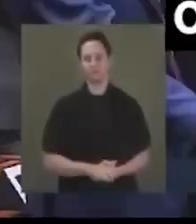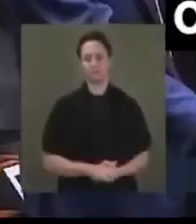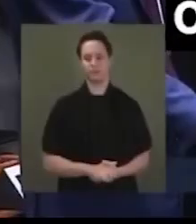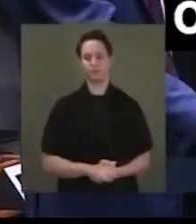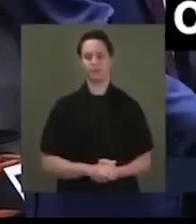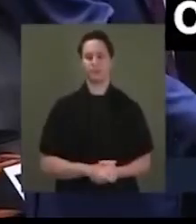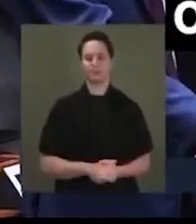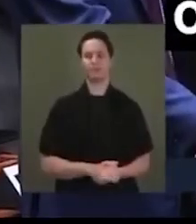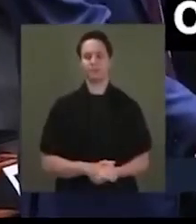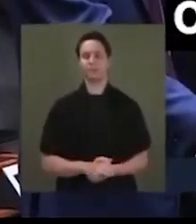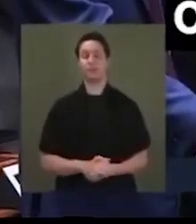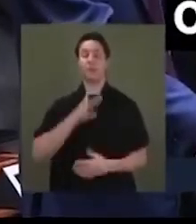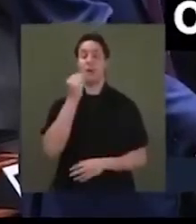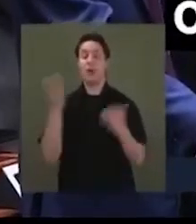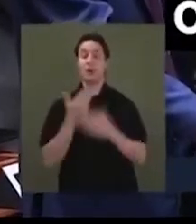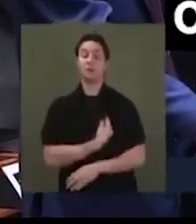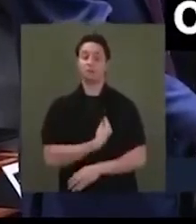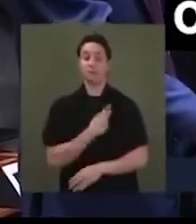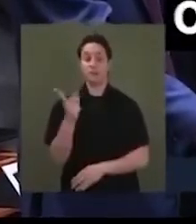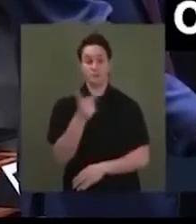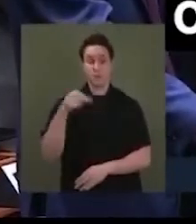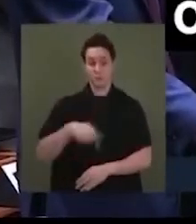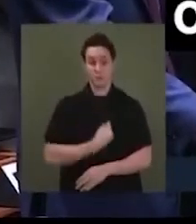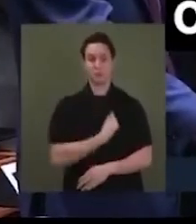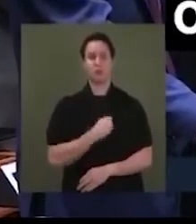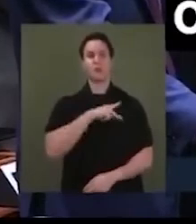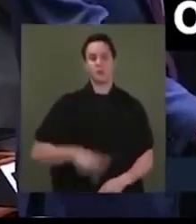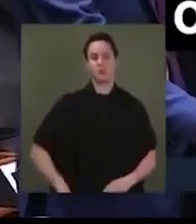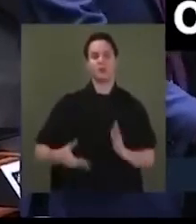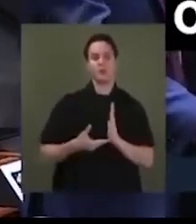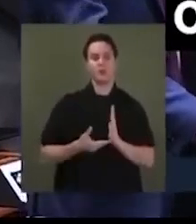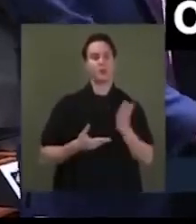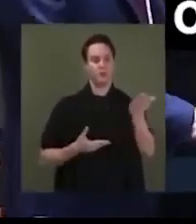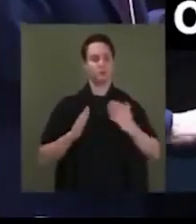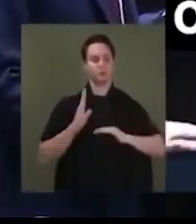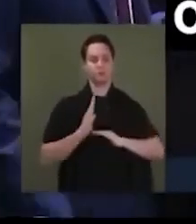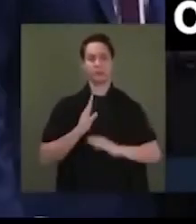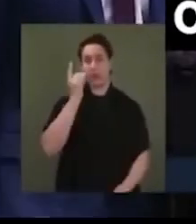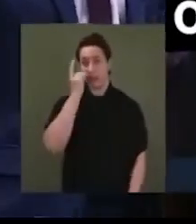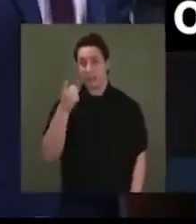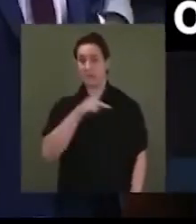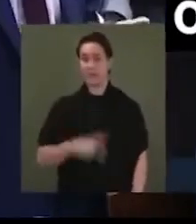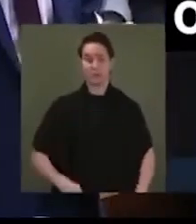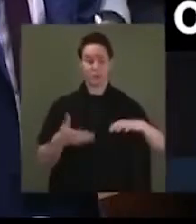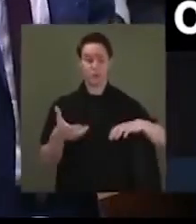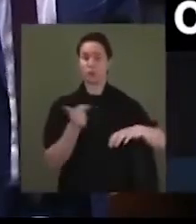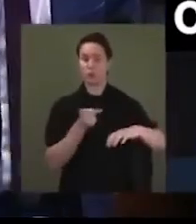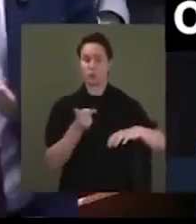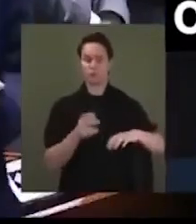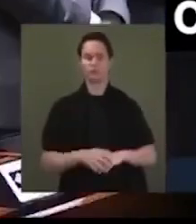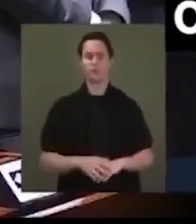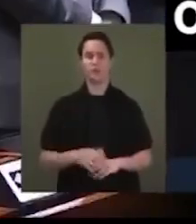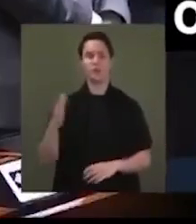mas ao mesmo tempo, aproveitar a presença dos dois aqui. Presidente da Câmara, presidente do Senado, o senhor, presidente Davi, presidente do Congresso Nacional. Acabamos de